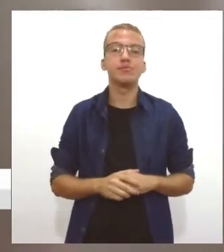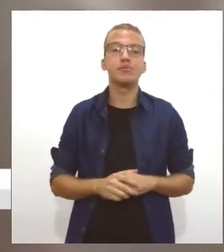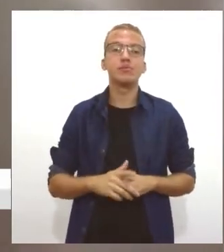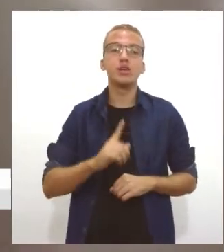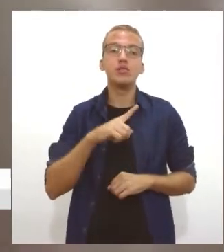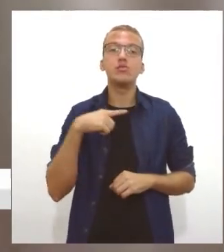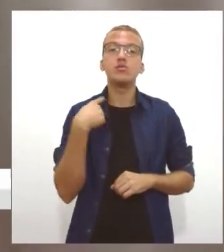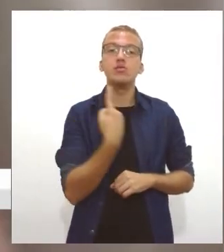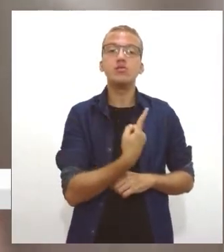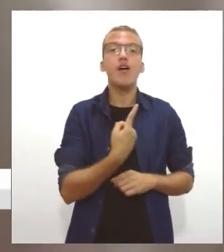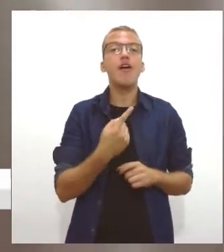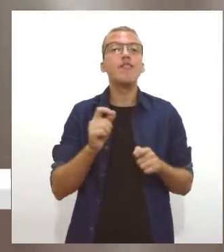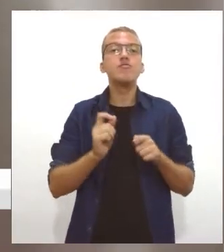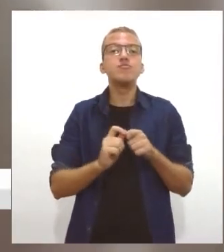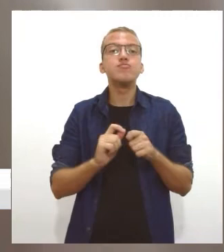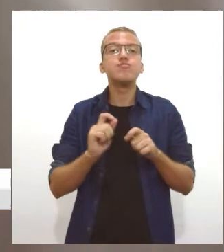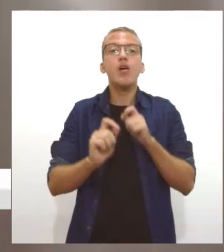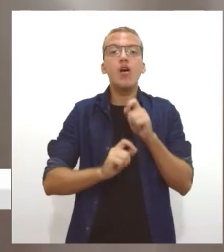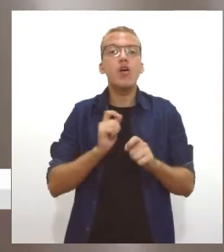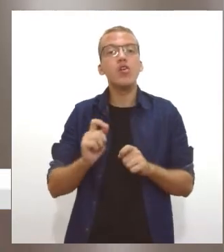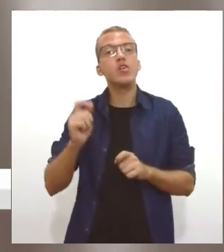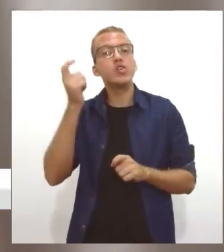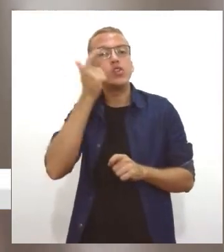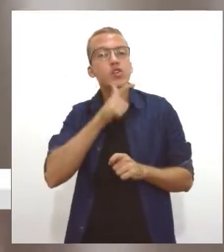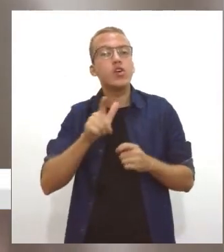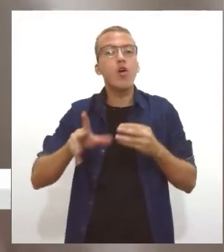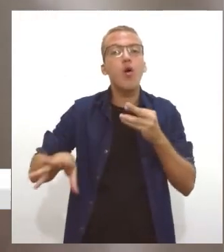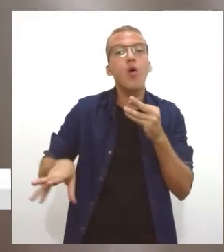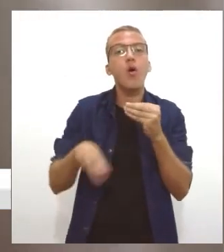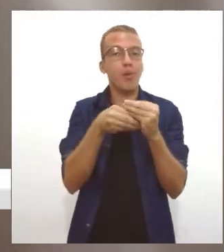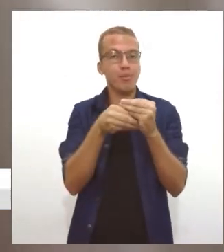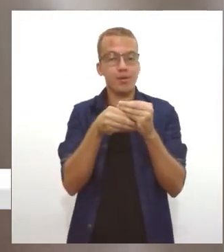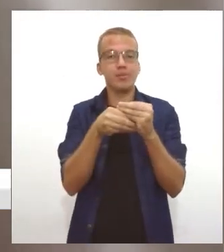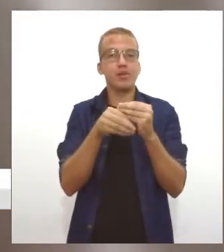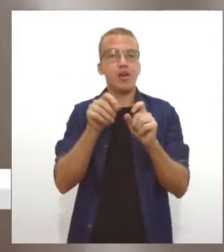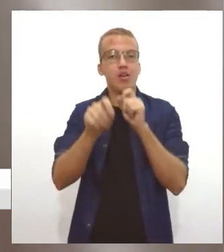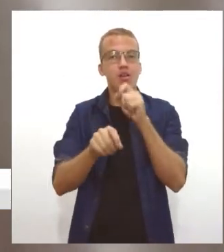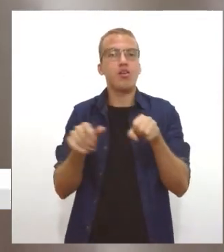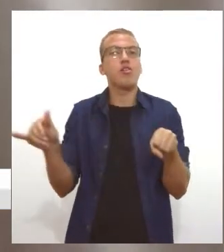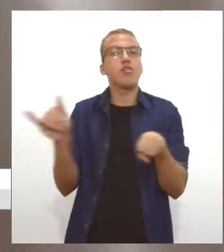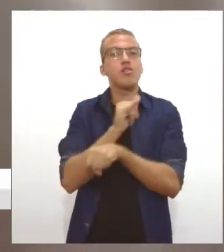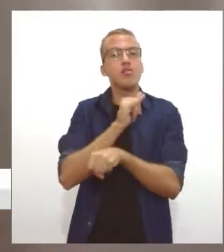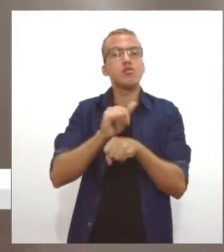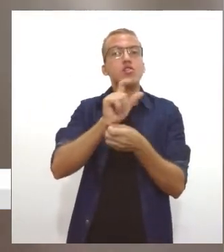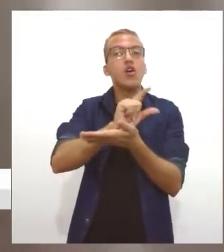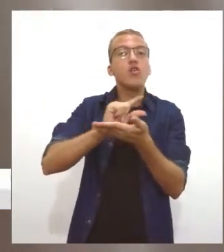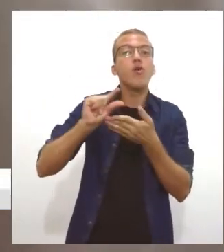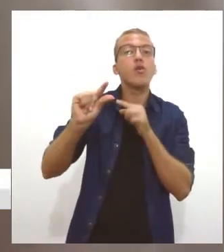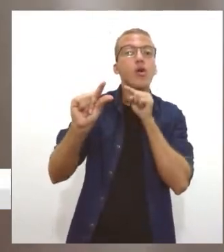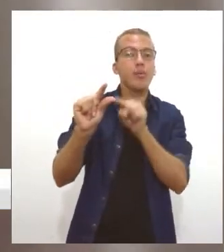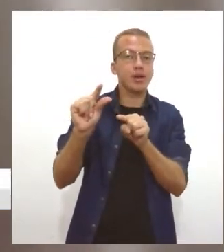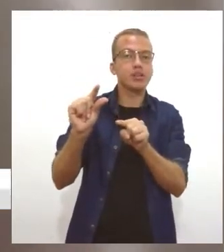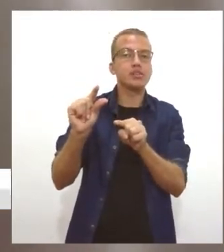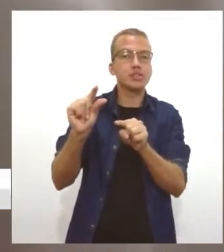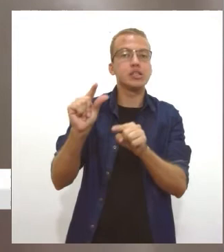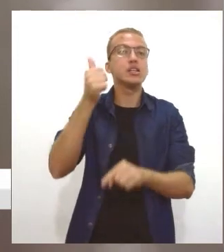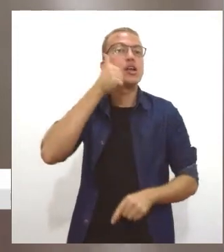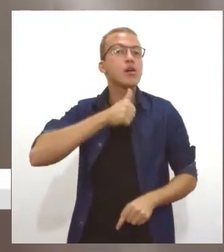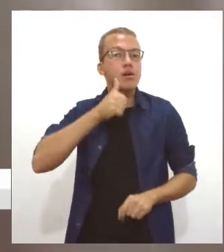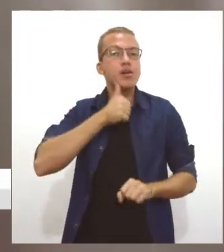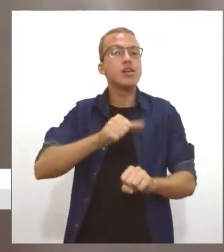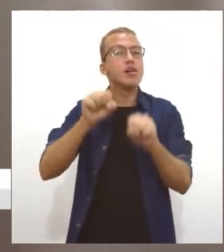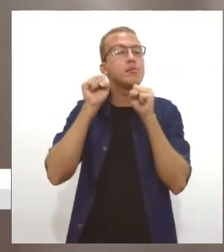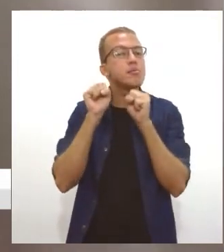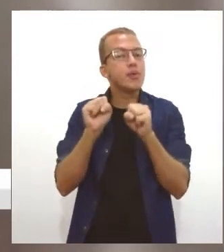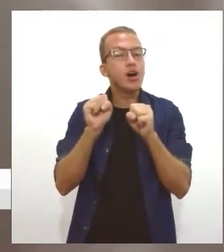encaixamos dentro dessa rede já existente um suporte financeiro para que a mulher possa,